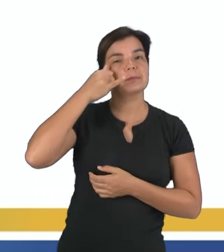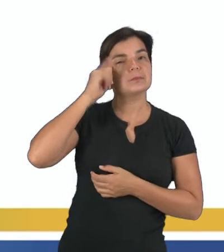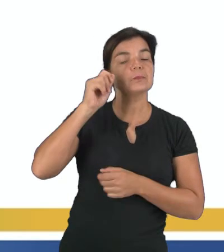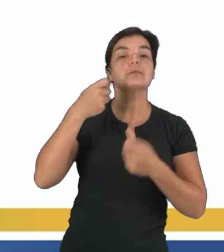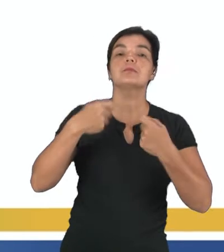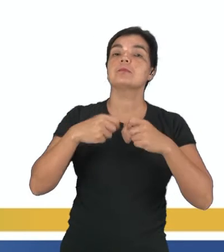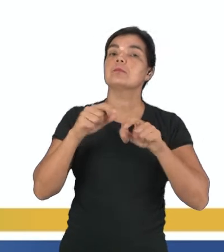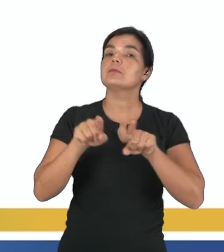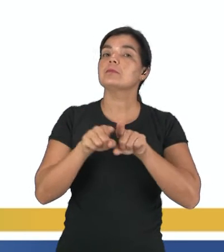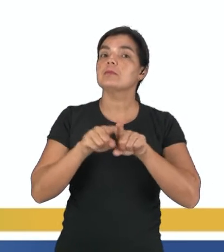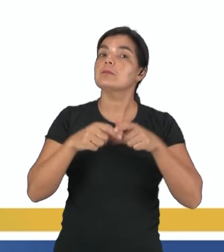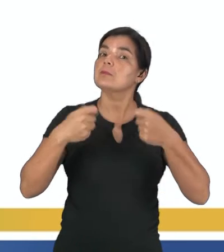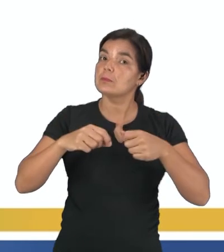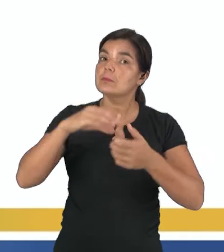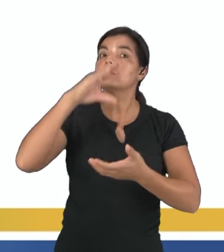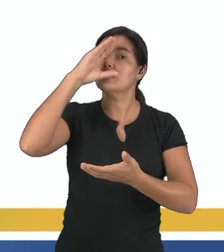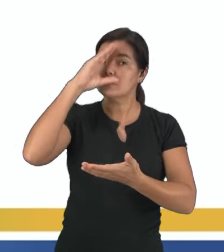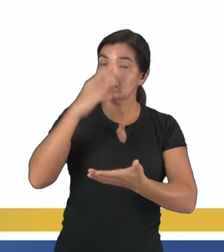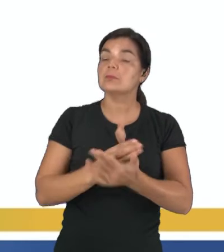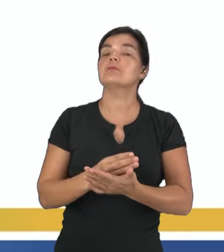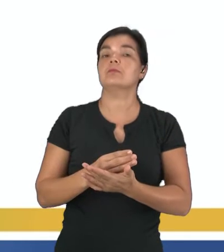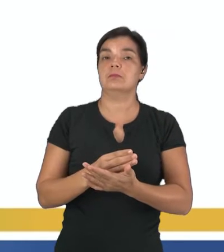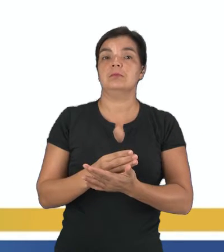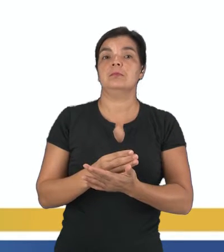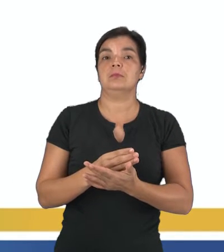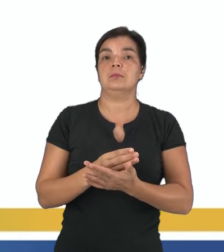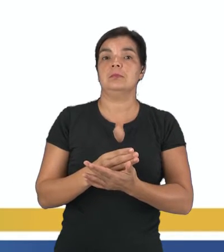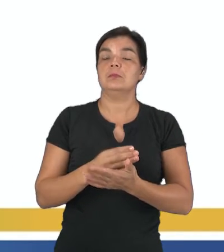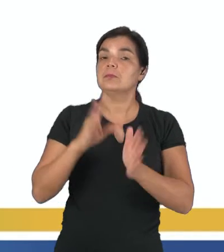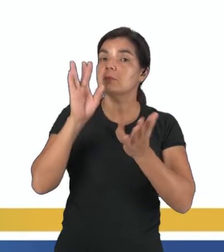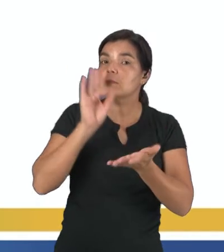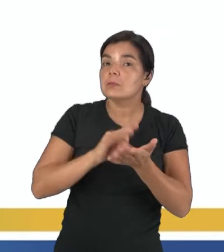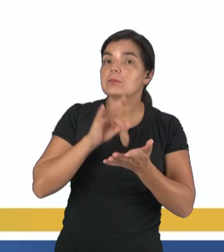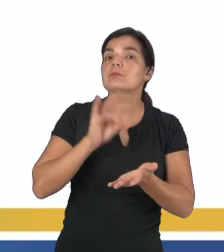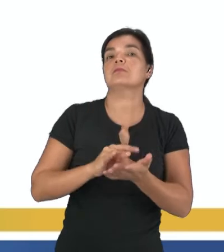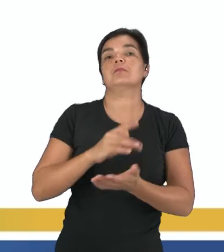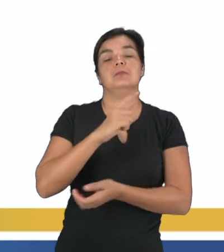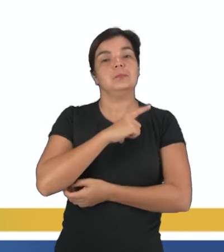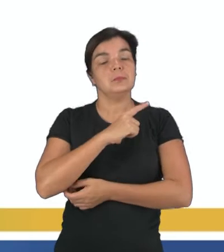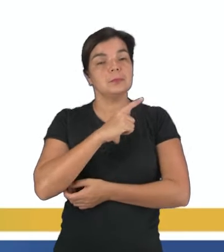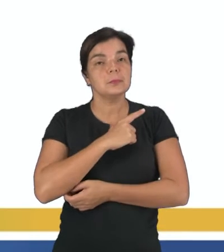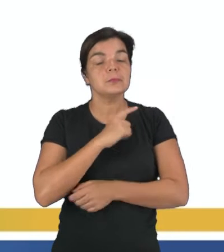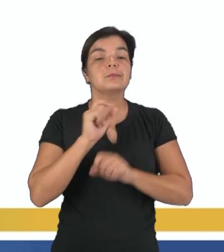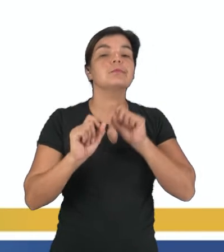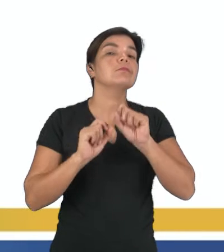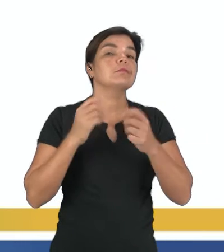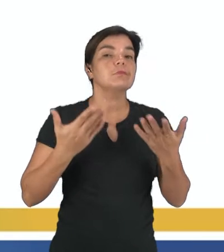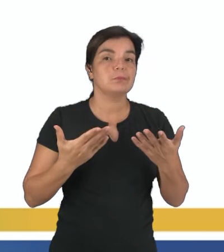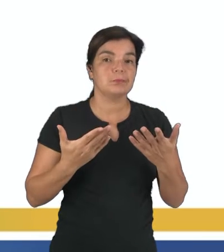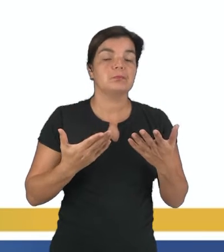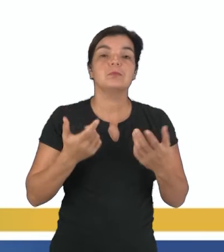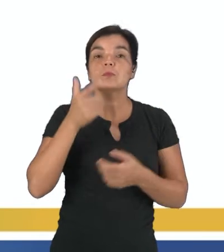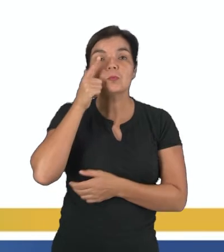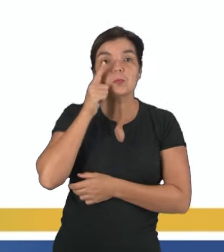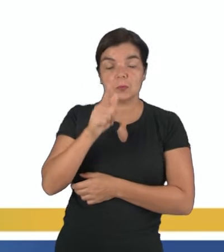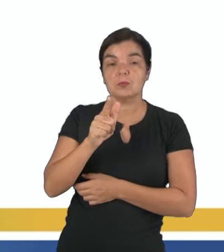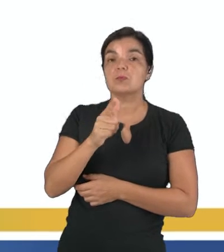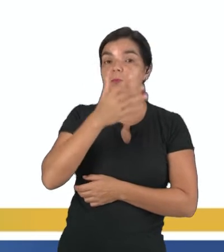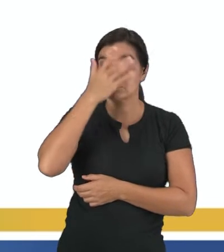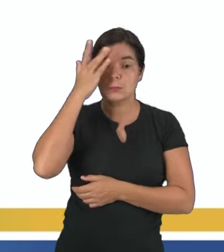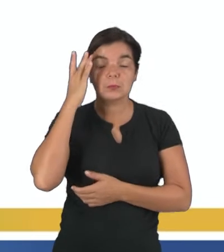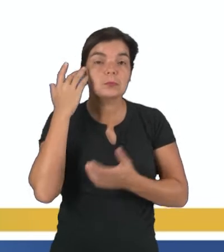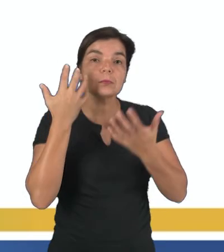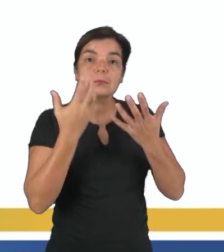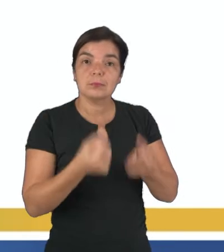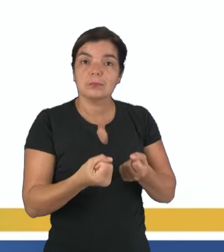de uma credibilidade nisso aí, preciso ser verdade, né? Ter uma forma para que eu consiga convencer. Então, eu